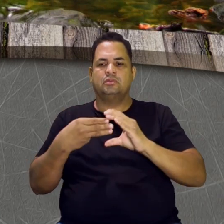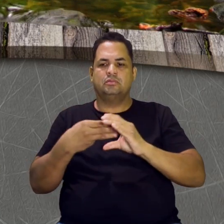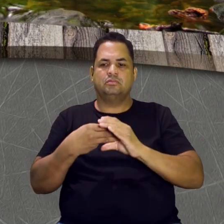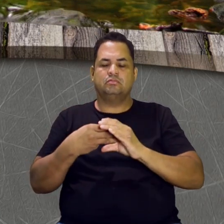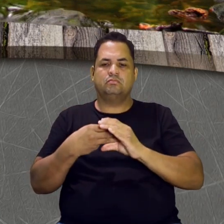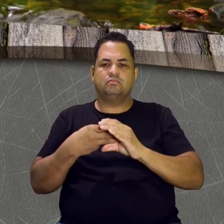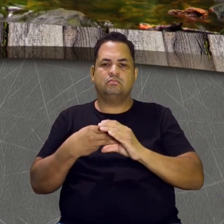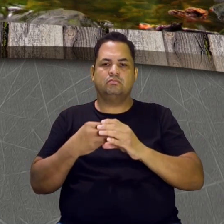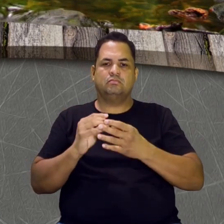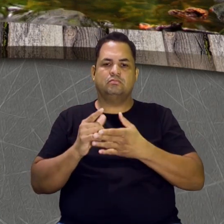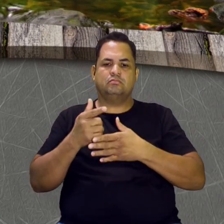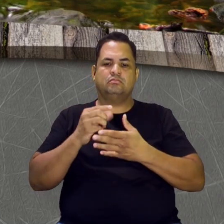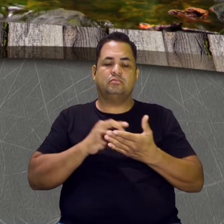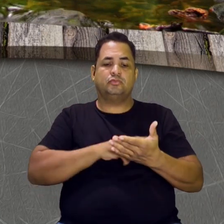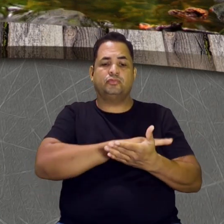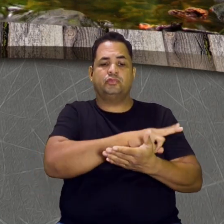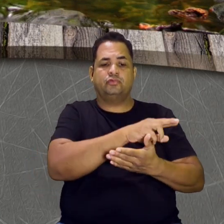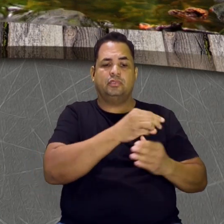unicelulares,